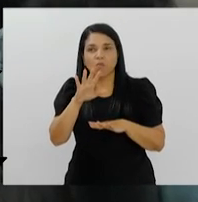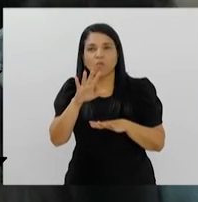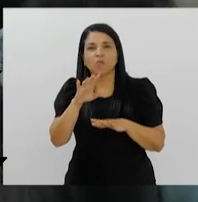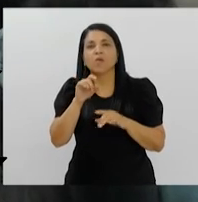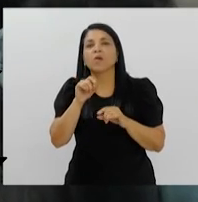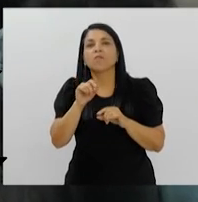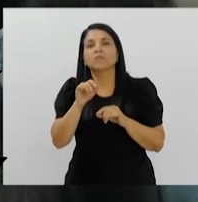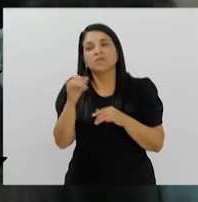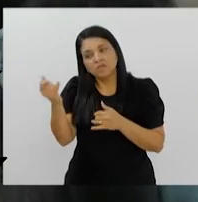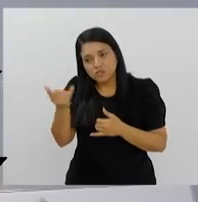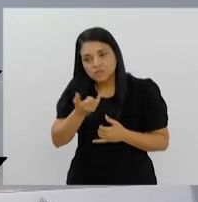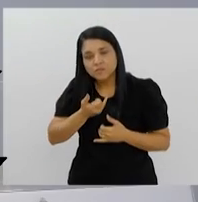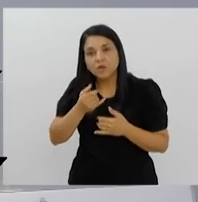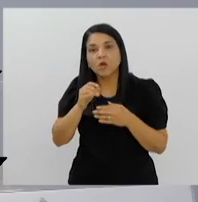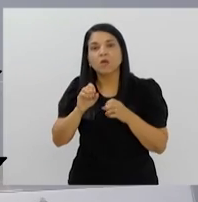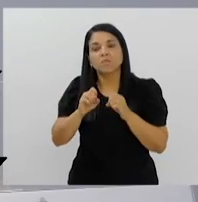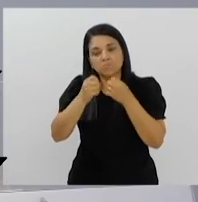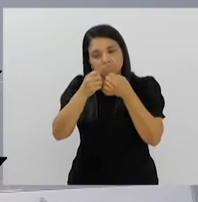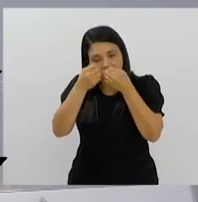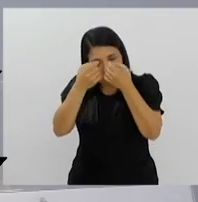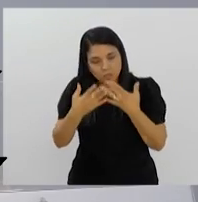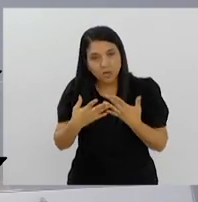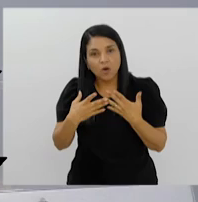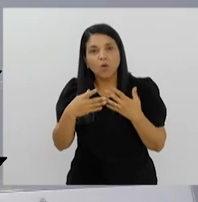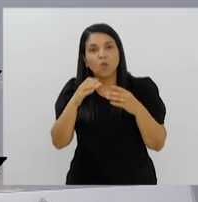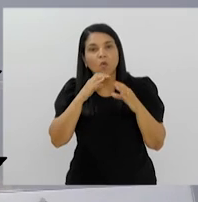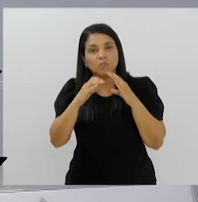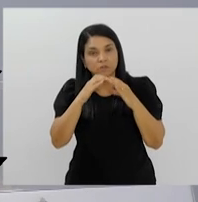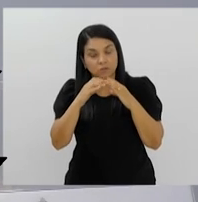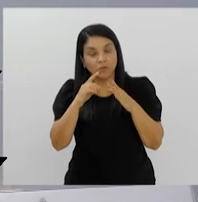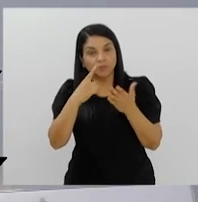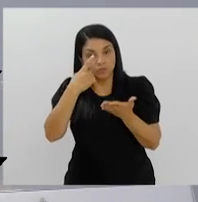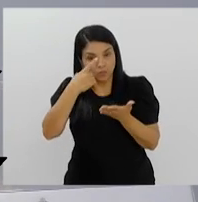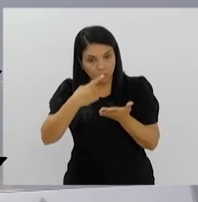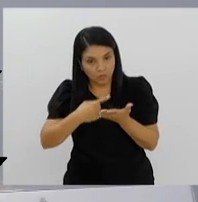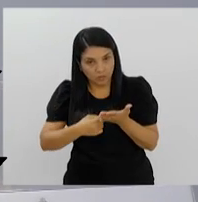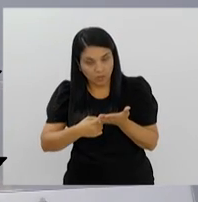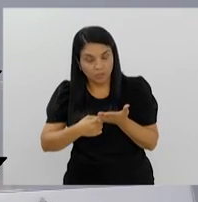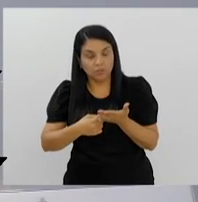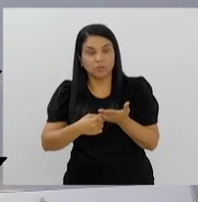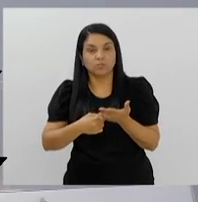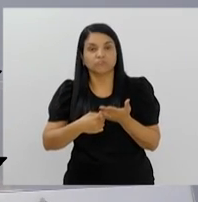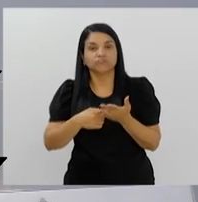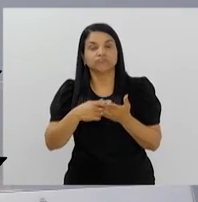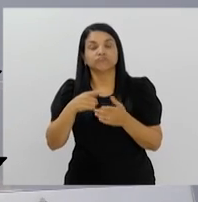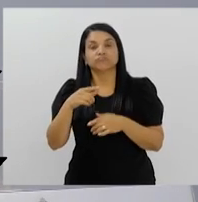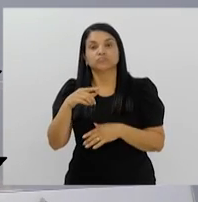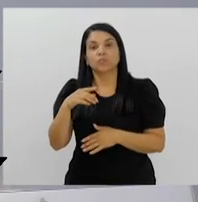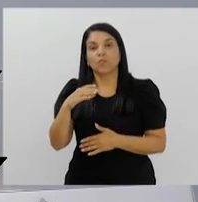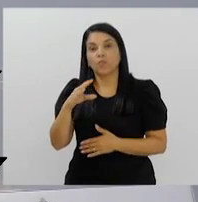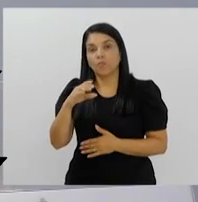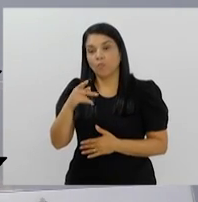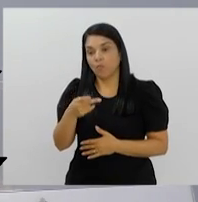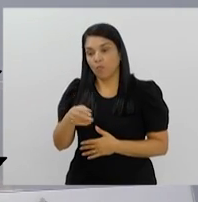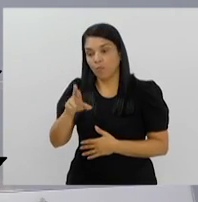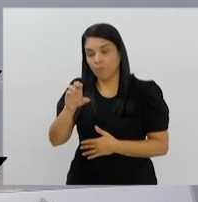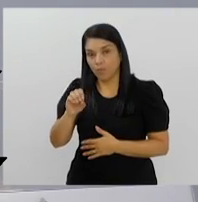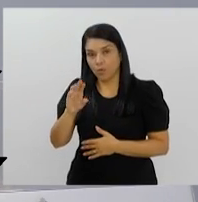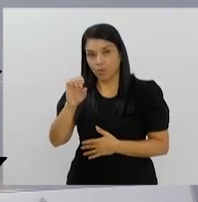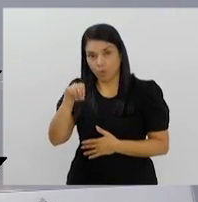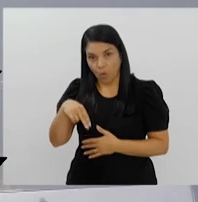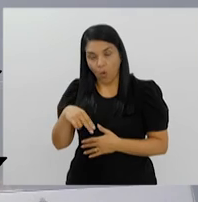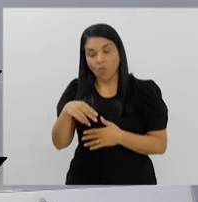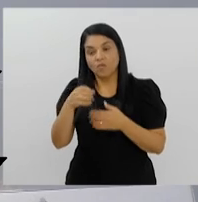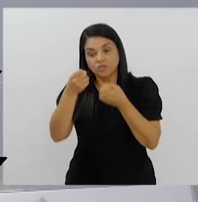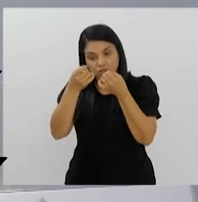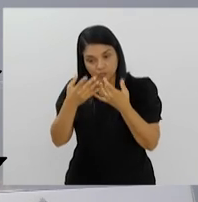comunicação foi essa inclusive quando nós celebramos um termo de compromisso com o Procom do Estado do Rio de Janeiro foi relatado também esse tipo de problema e